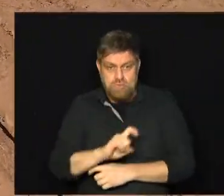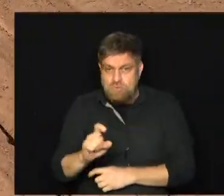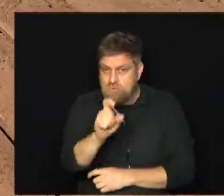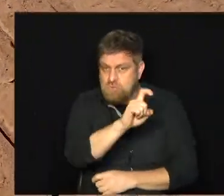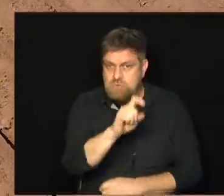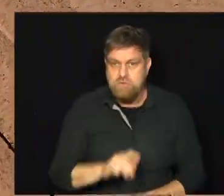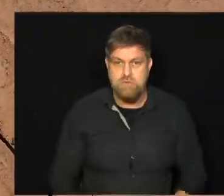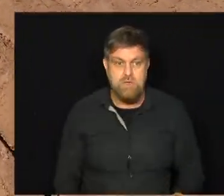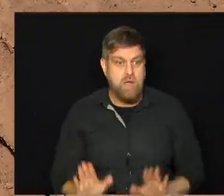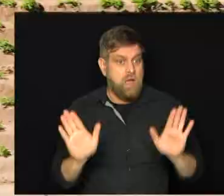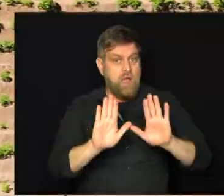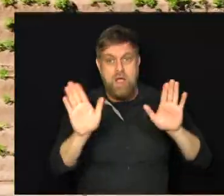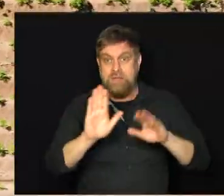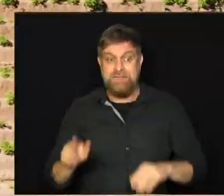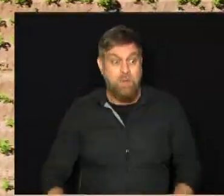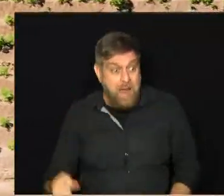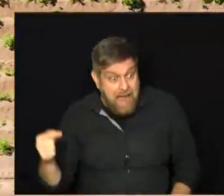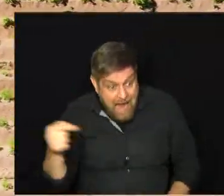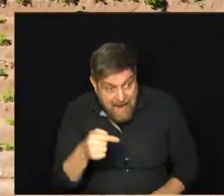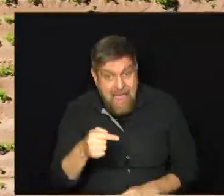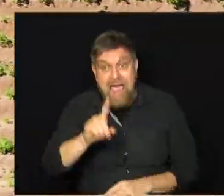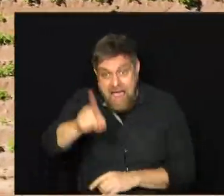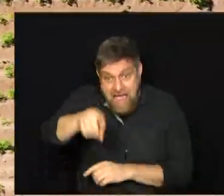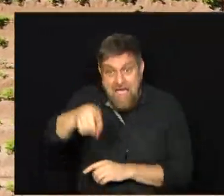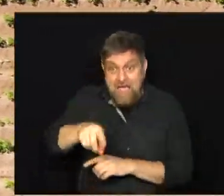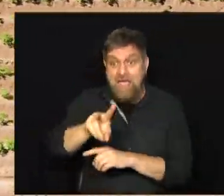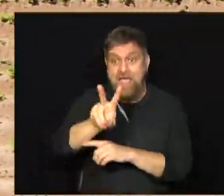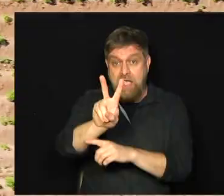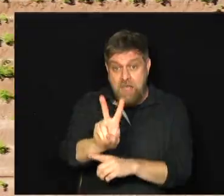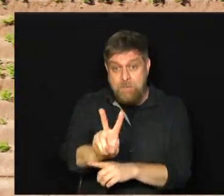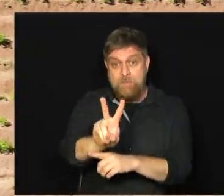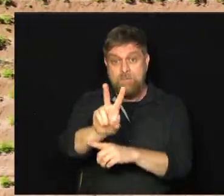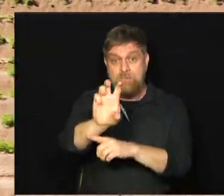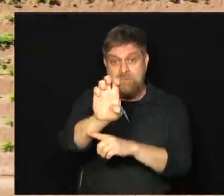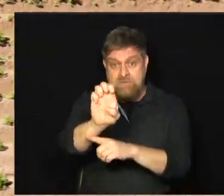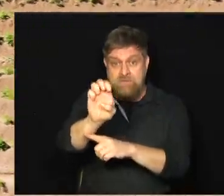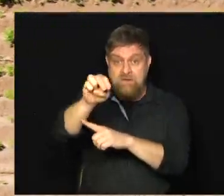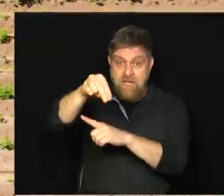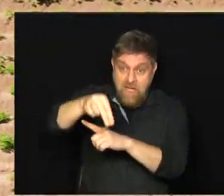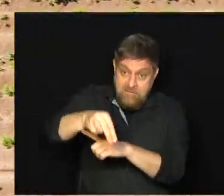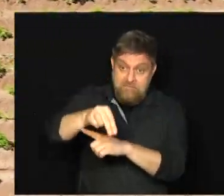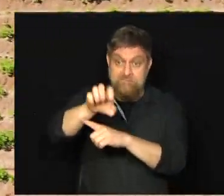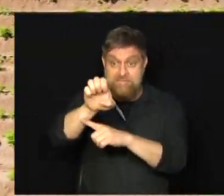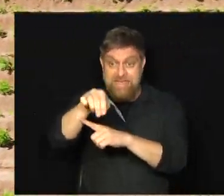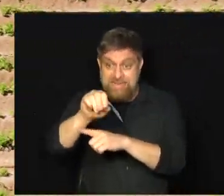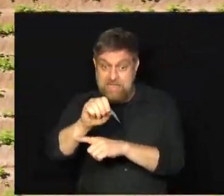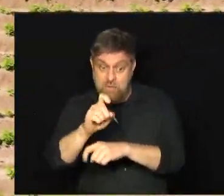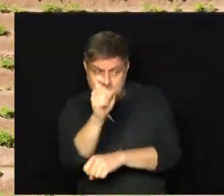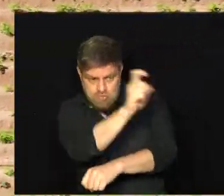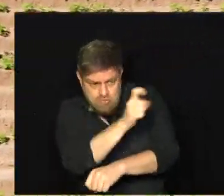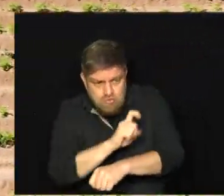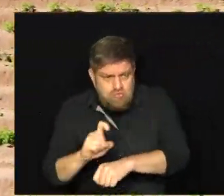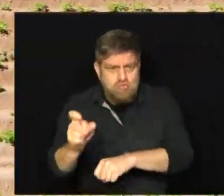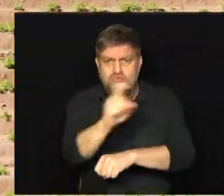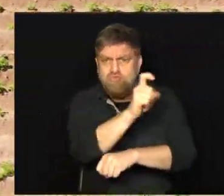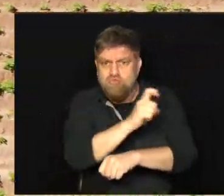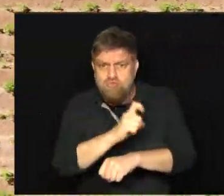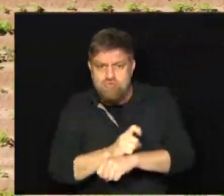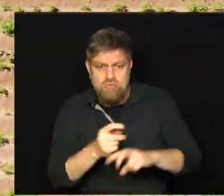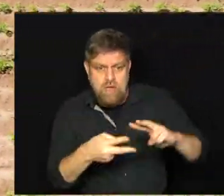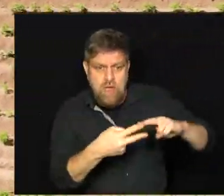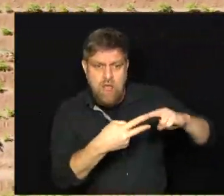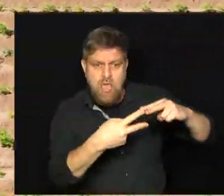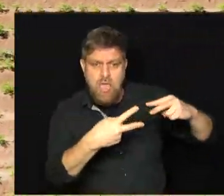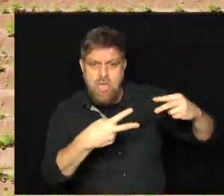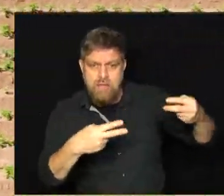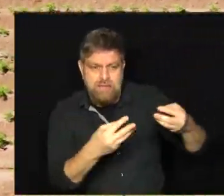são fitossanitários, são venenos. E veneno é veneno. E ele danifica essa molécula. Então,